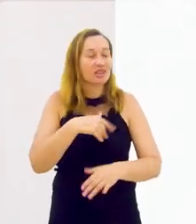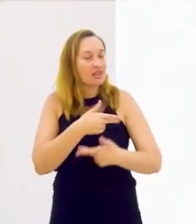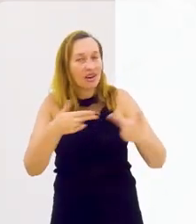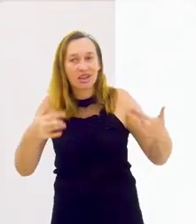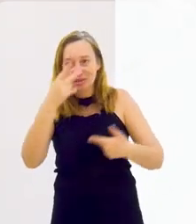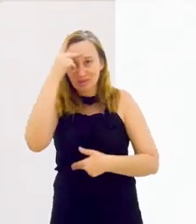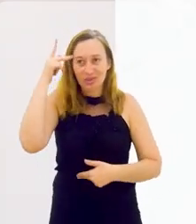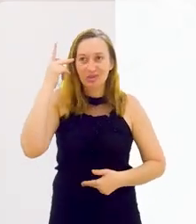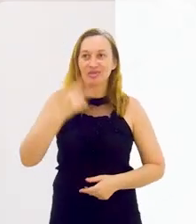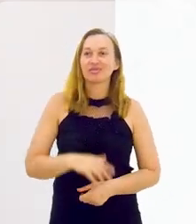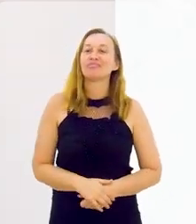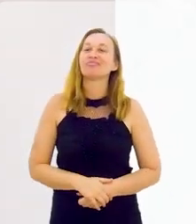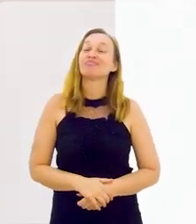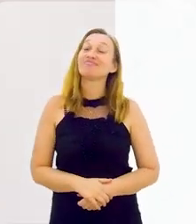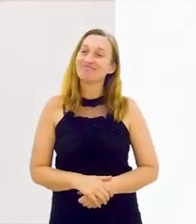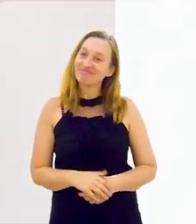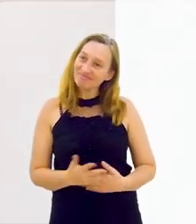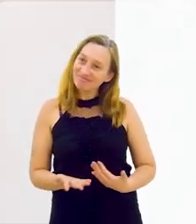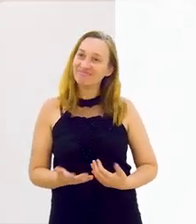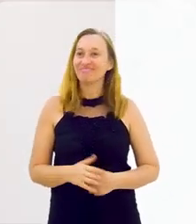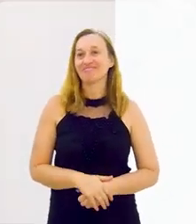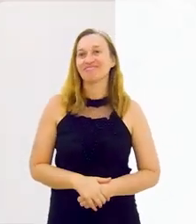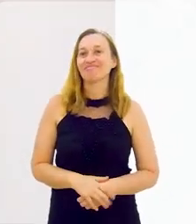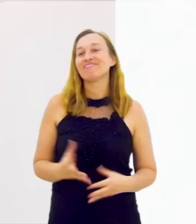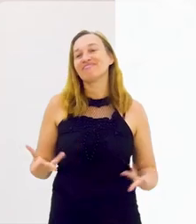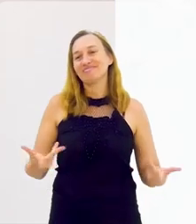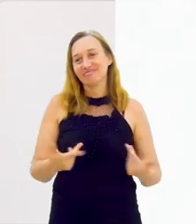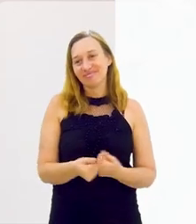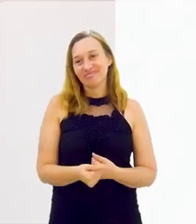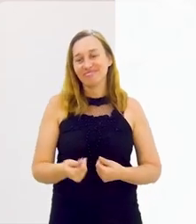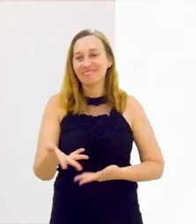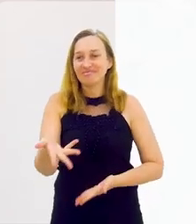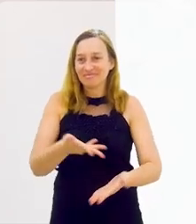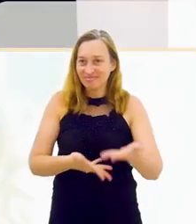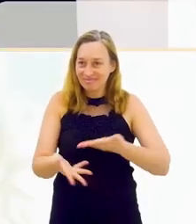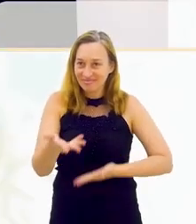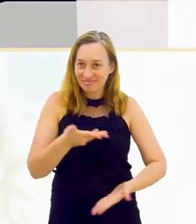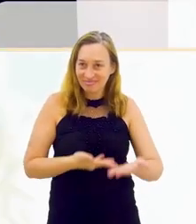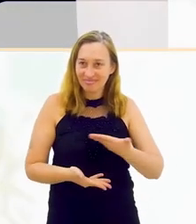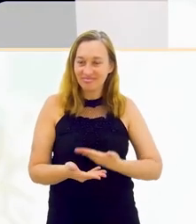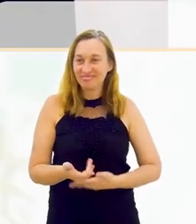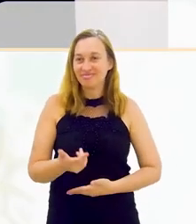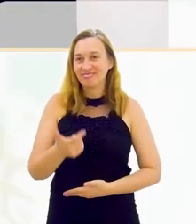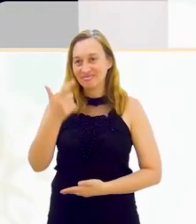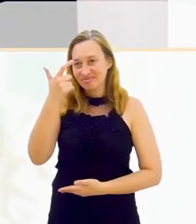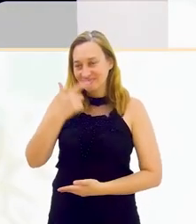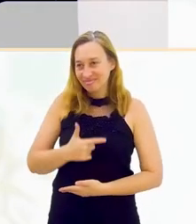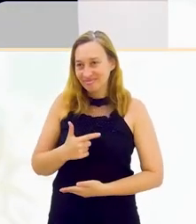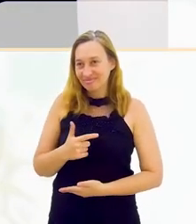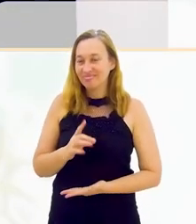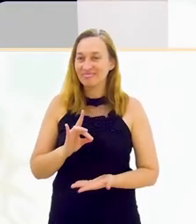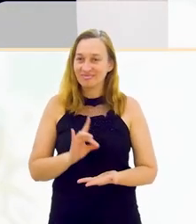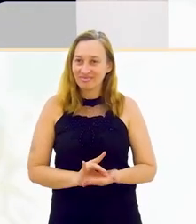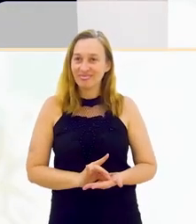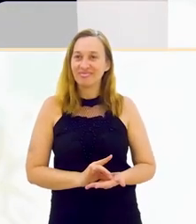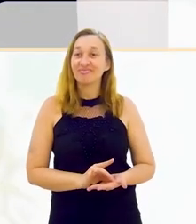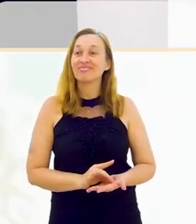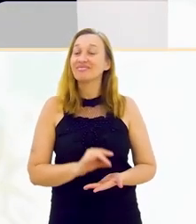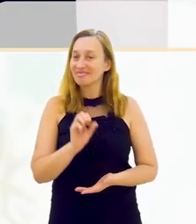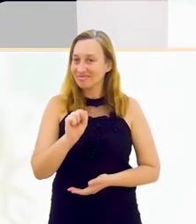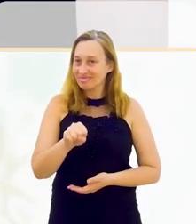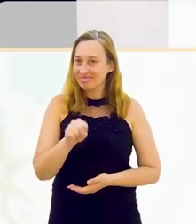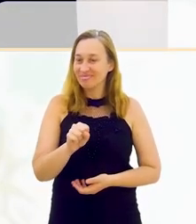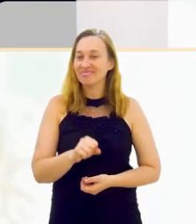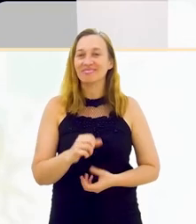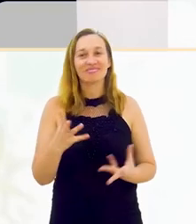para muita gente. É isso. Maravilha. Compartilhe e seja você. Acho que é isso Exatamente. que você está